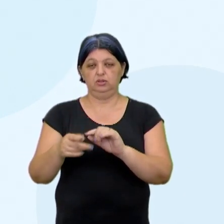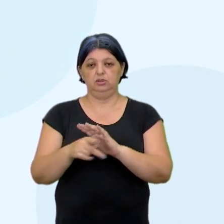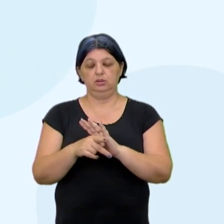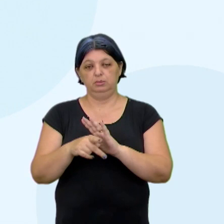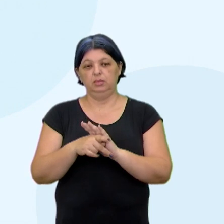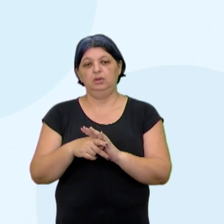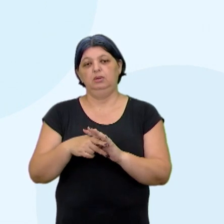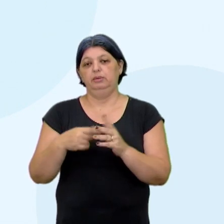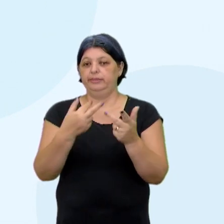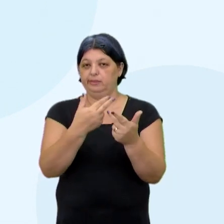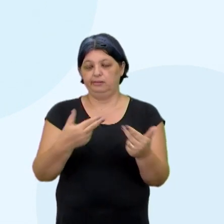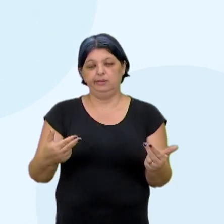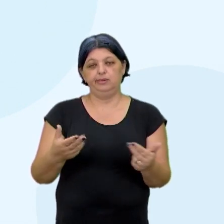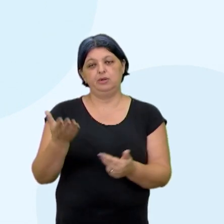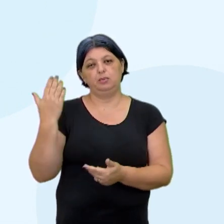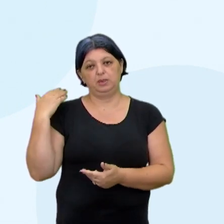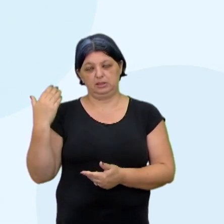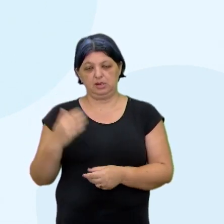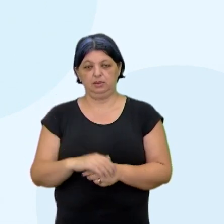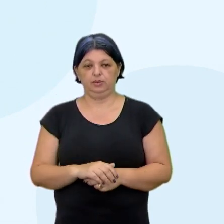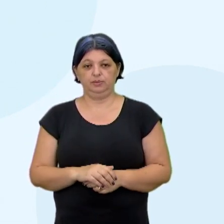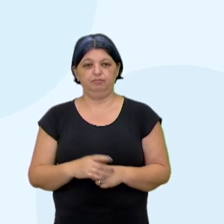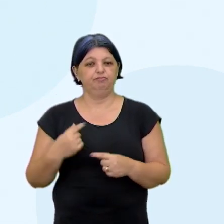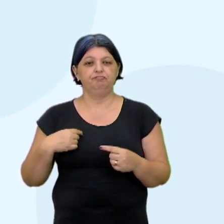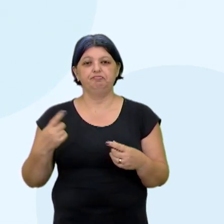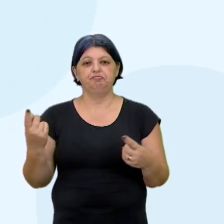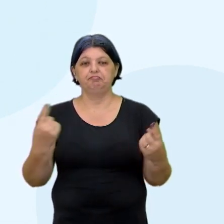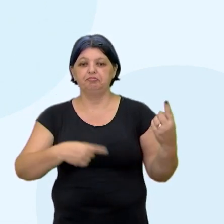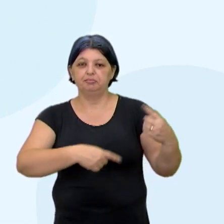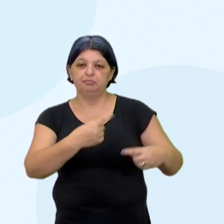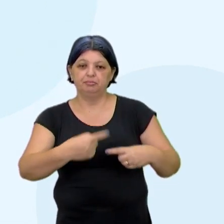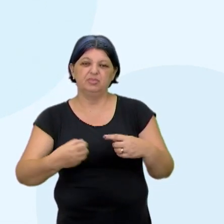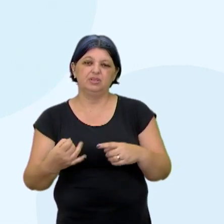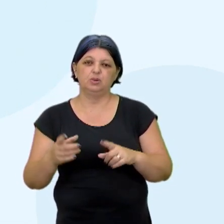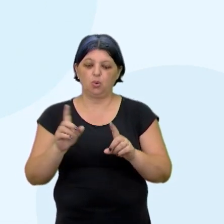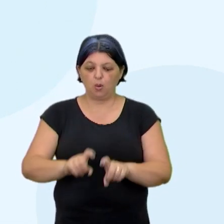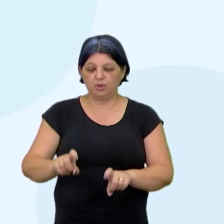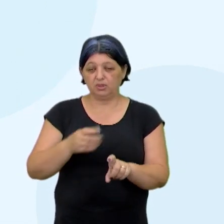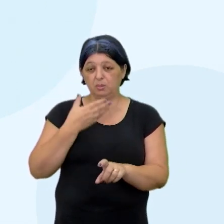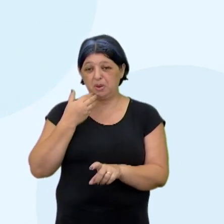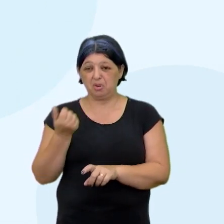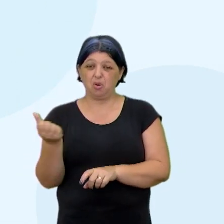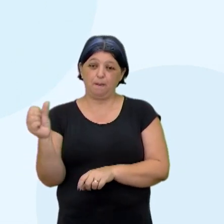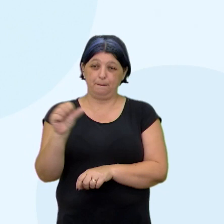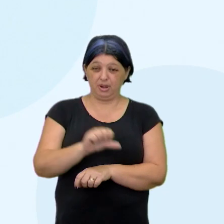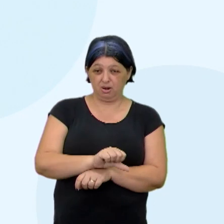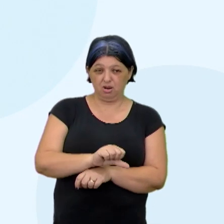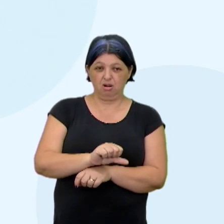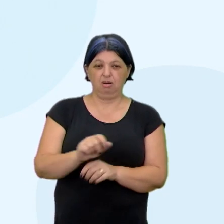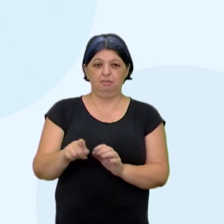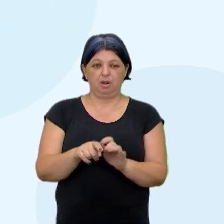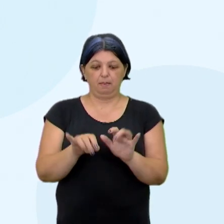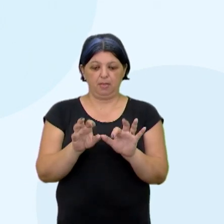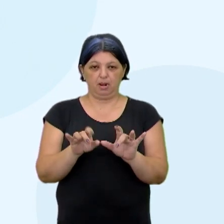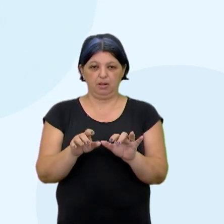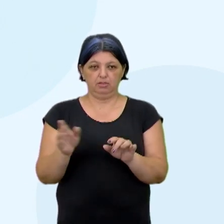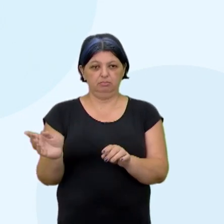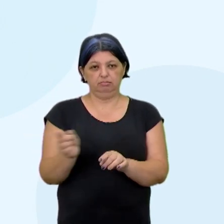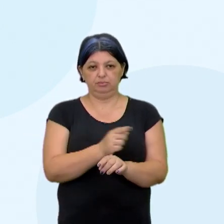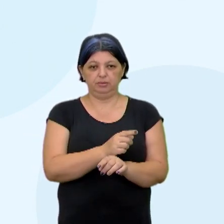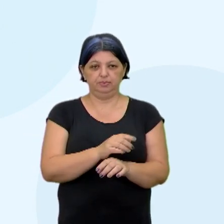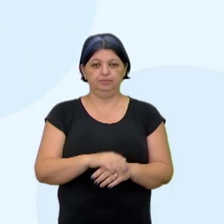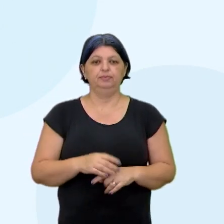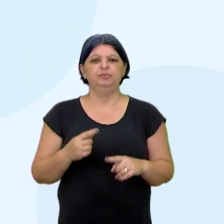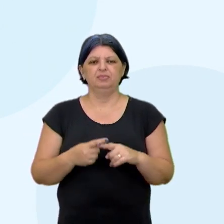valores. As redações não discutem mais se o computador é melhor ou pior do que a máquina de escrever, nem se o